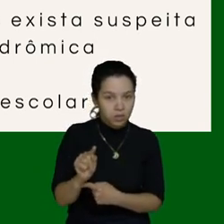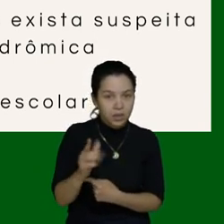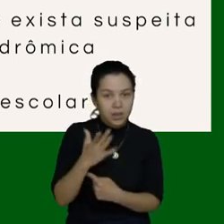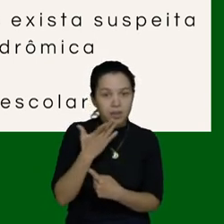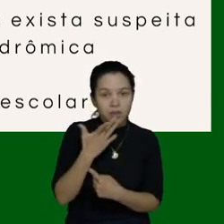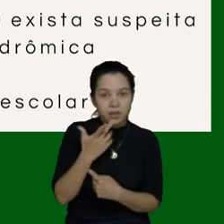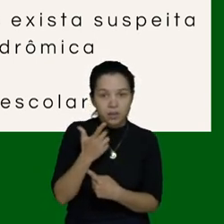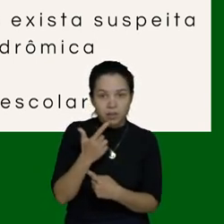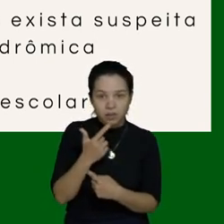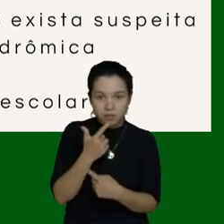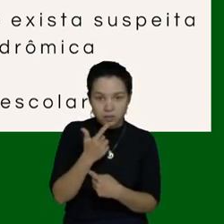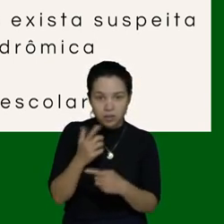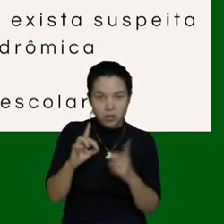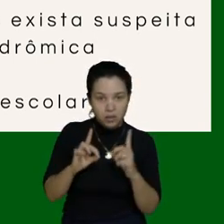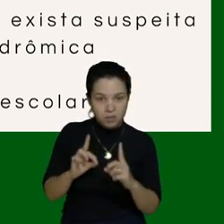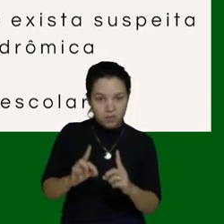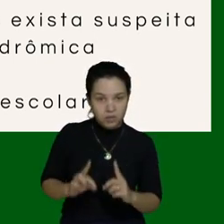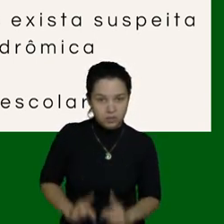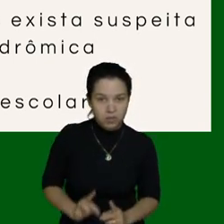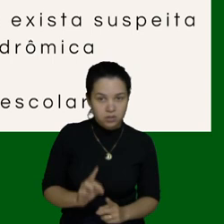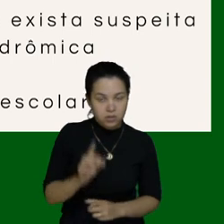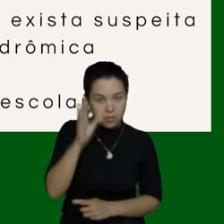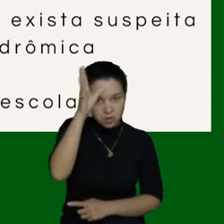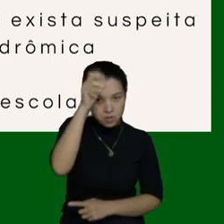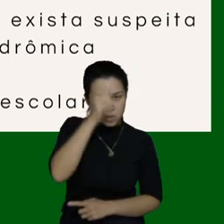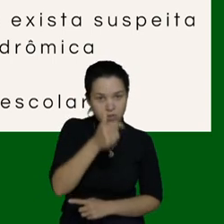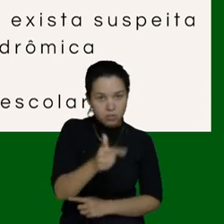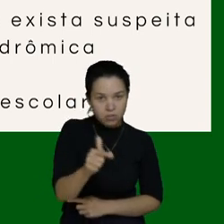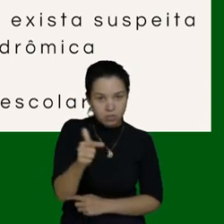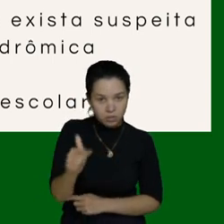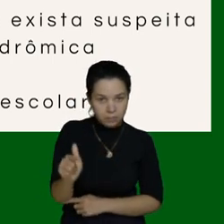ausência de dificuldade na aprendizagem